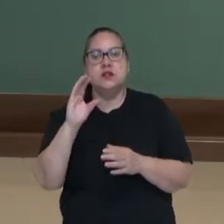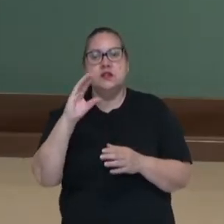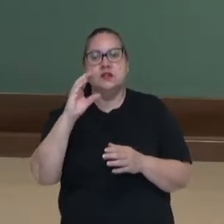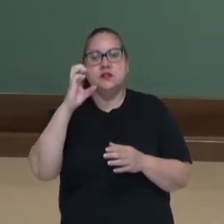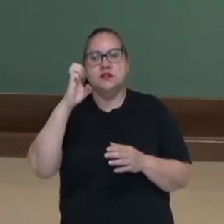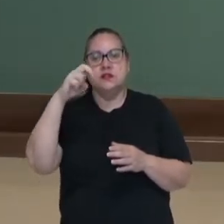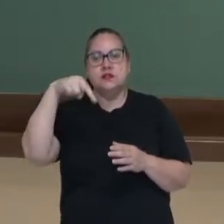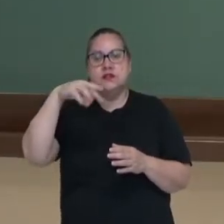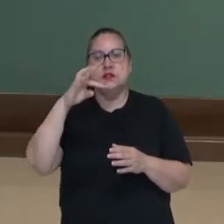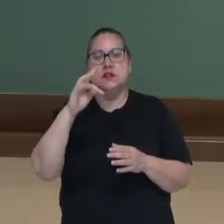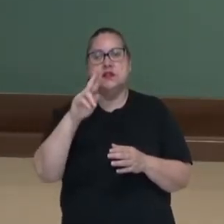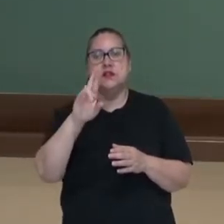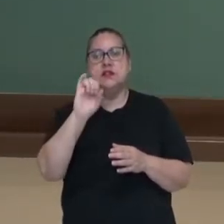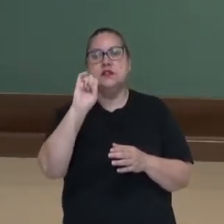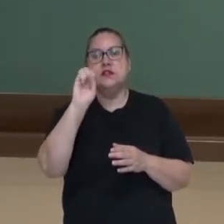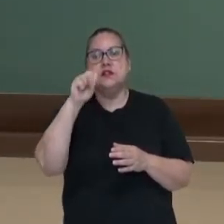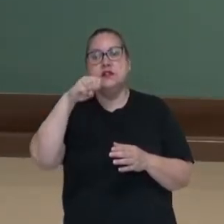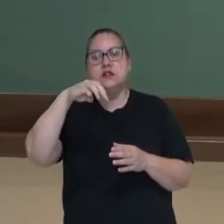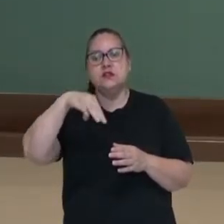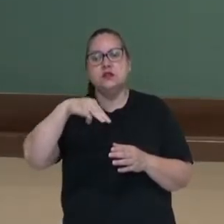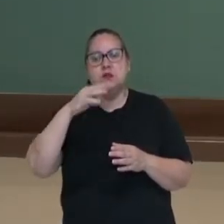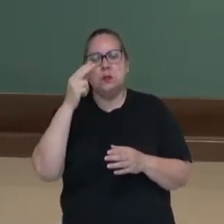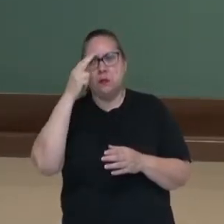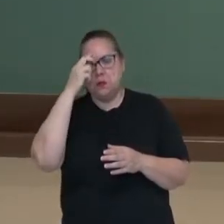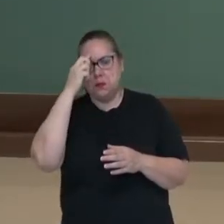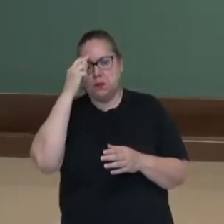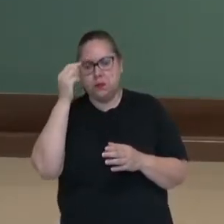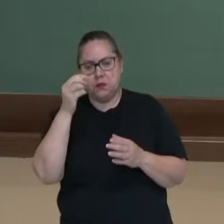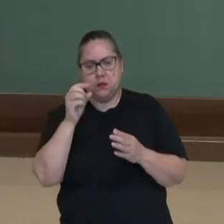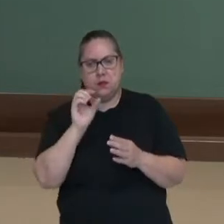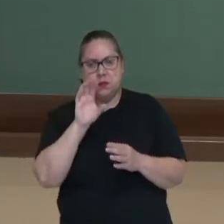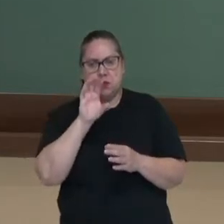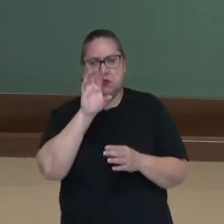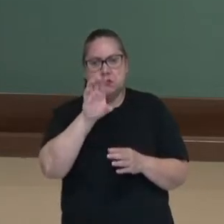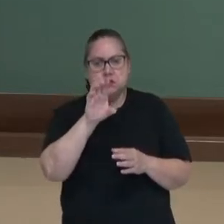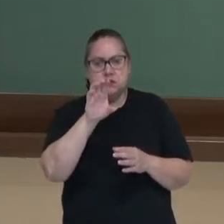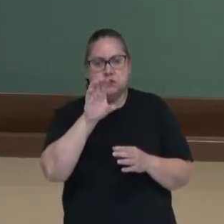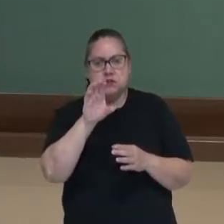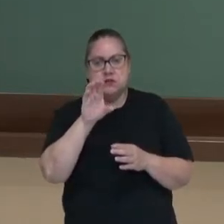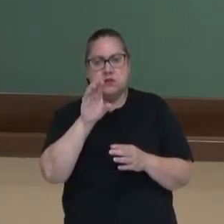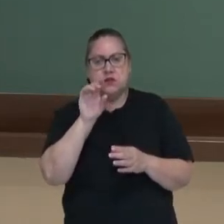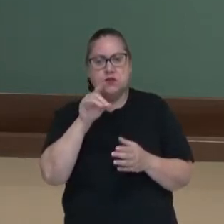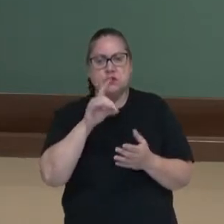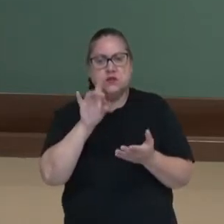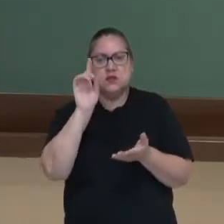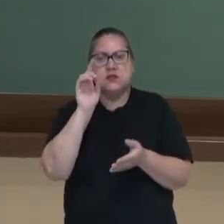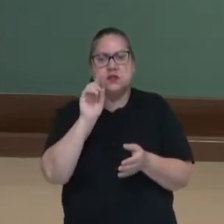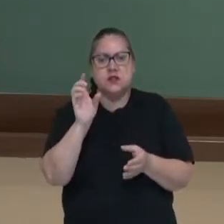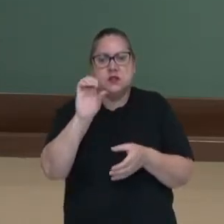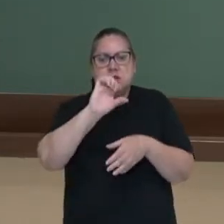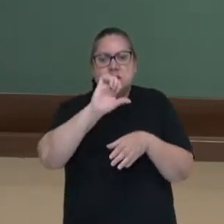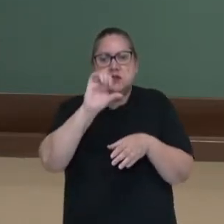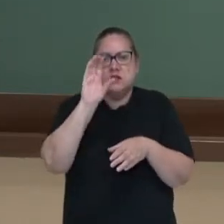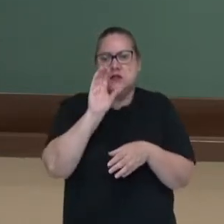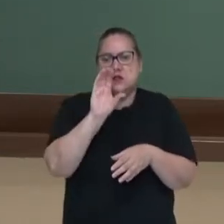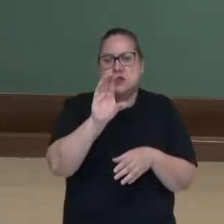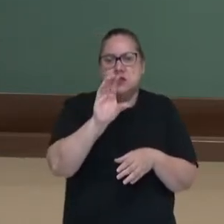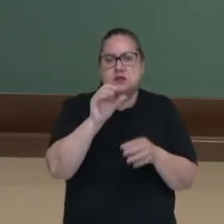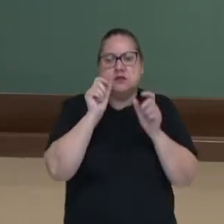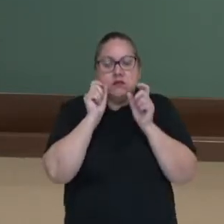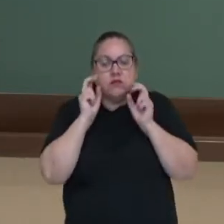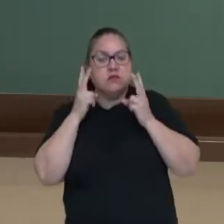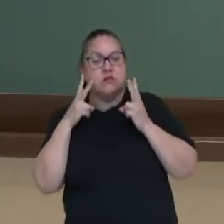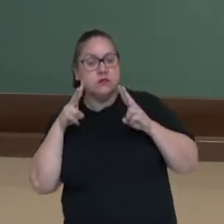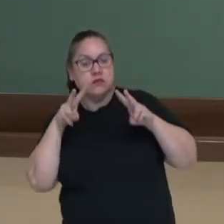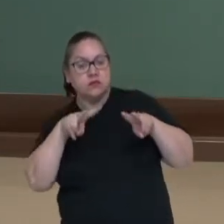centro, correto? Então, parece que você está na ideia do etnocentro, você estando no centro das atenções, no